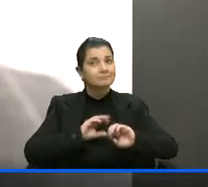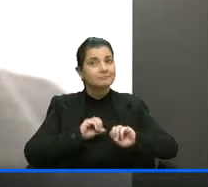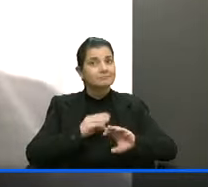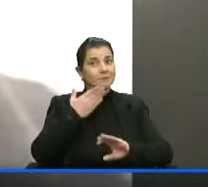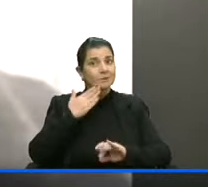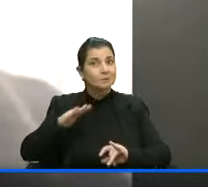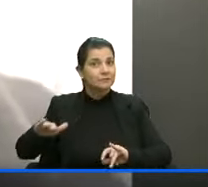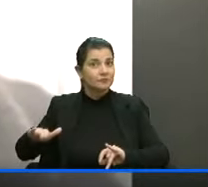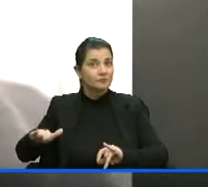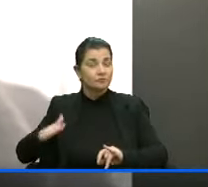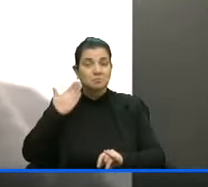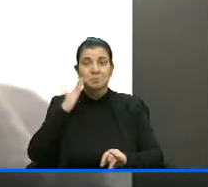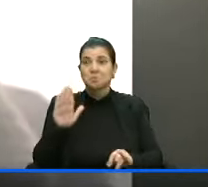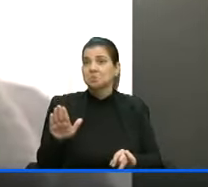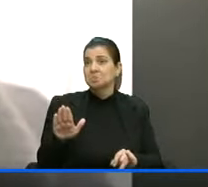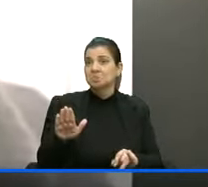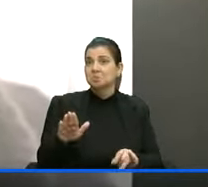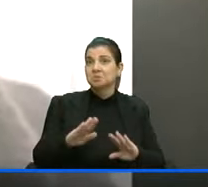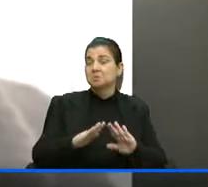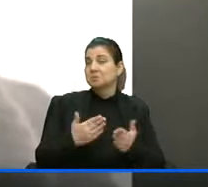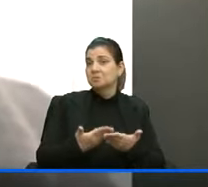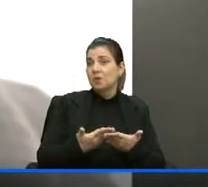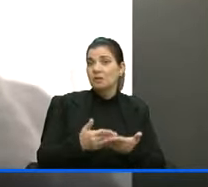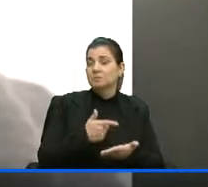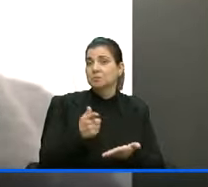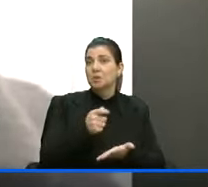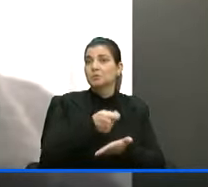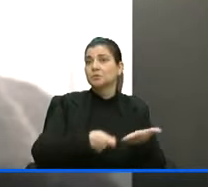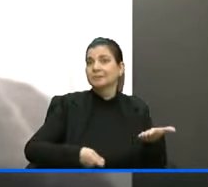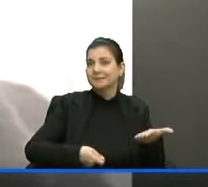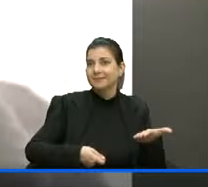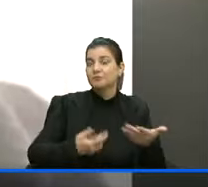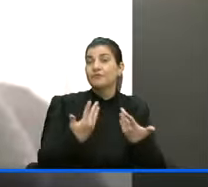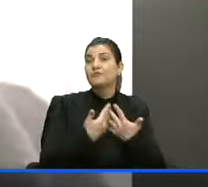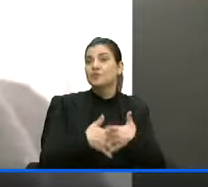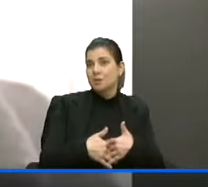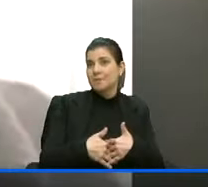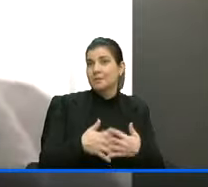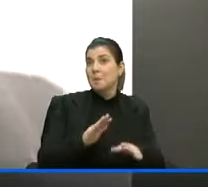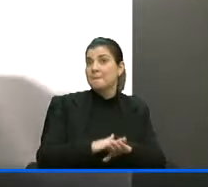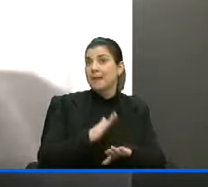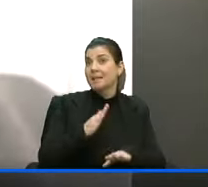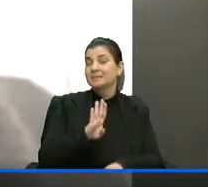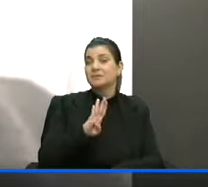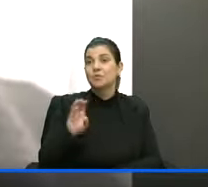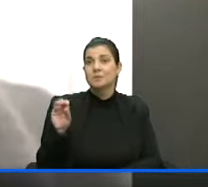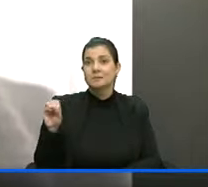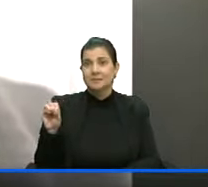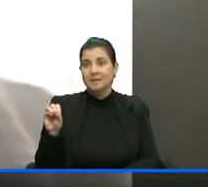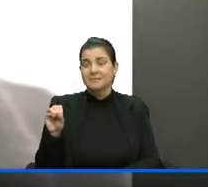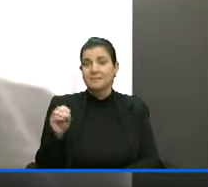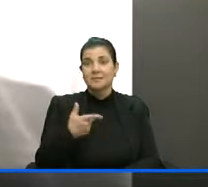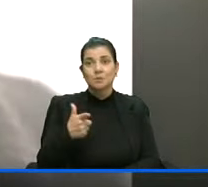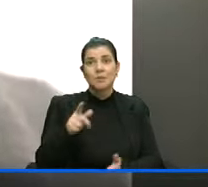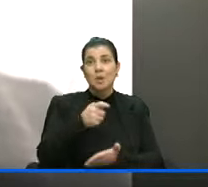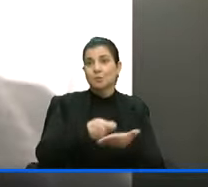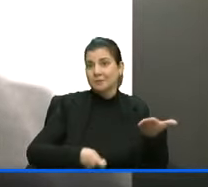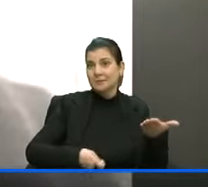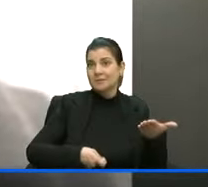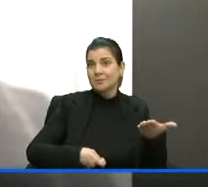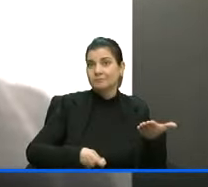gente não sabe, porque as escolas não têm autorização nem credência. Autorização de funcionamento, são 400 sem autorização de funcionamento.